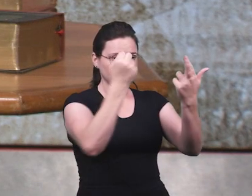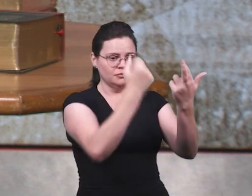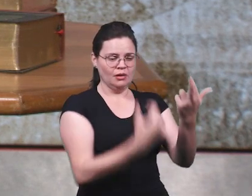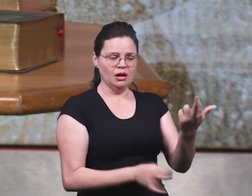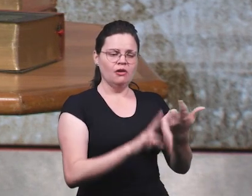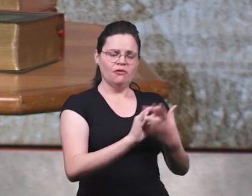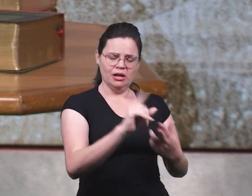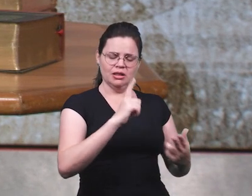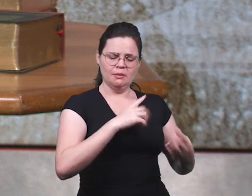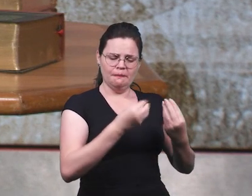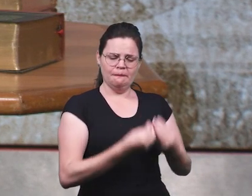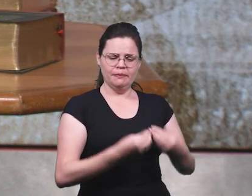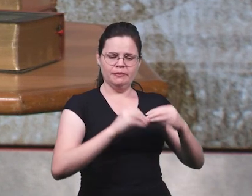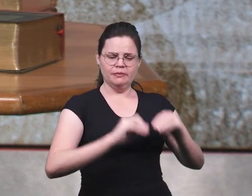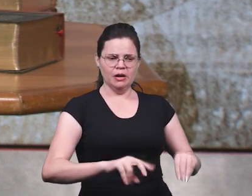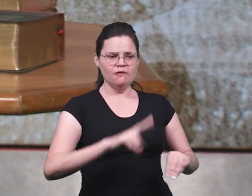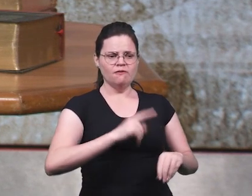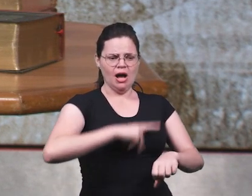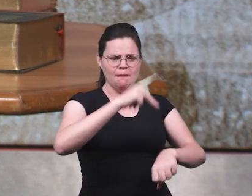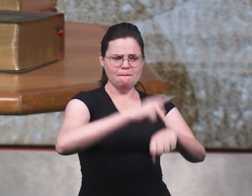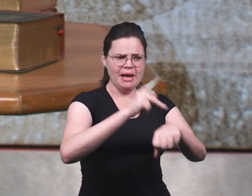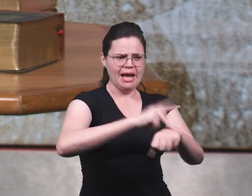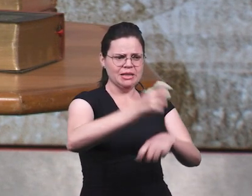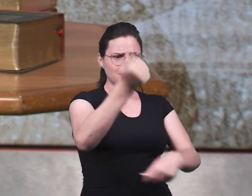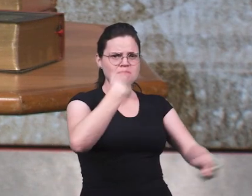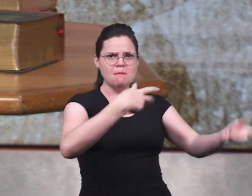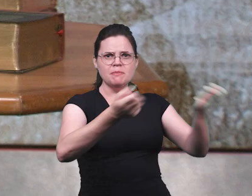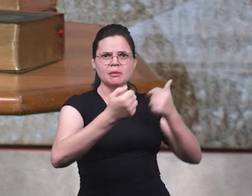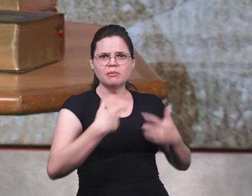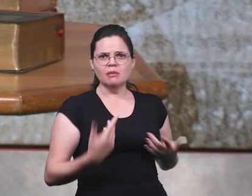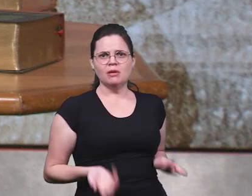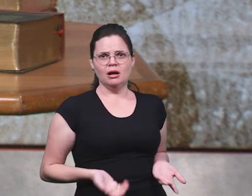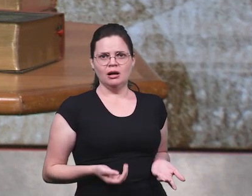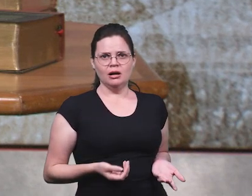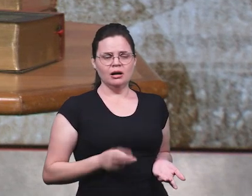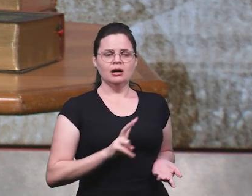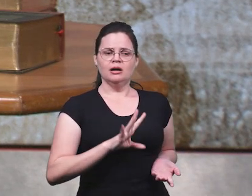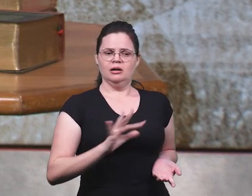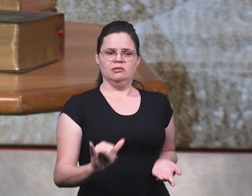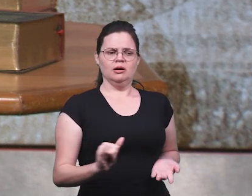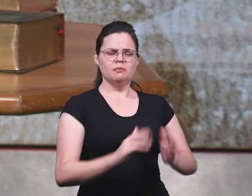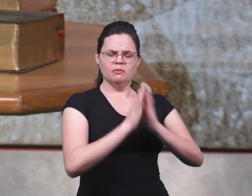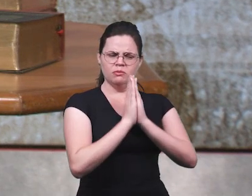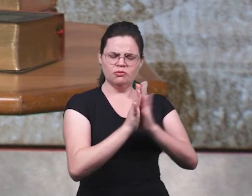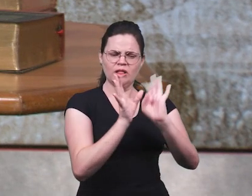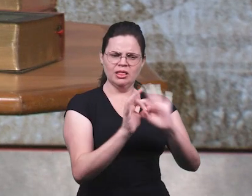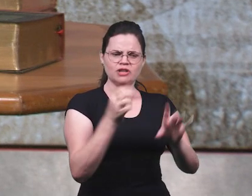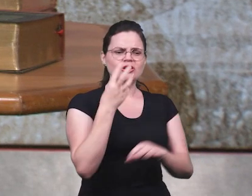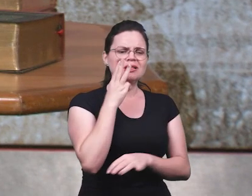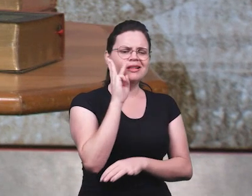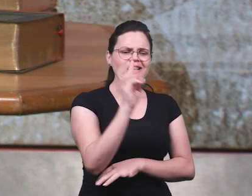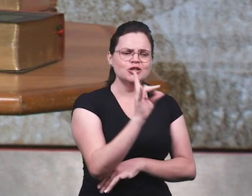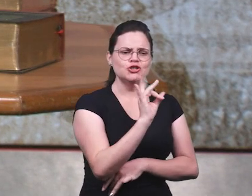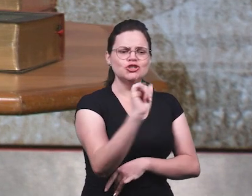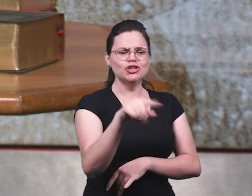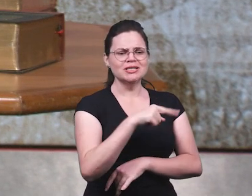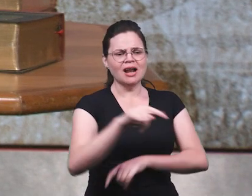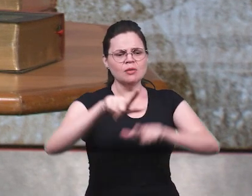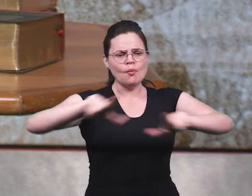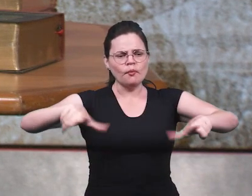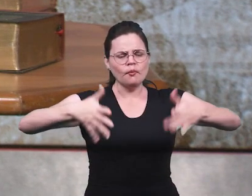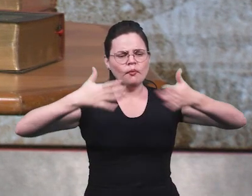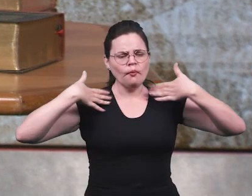olhos, não nos apedrejariam eles? Deixa-nos ir caminho de 3 dias ao